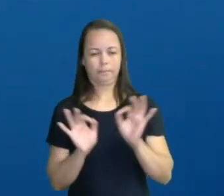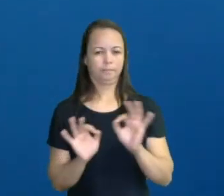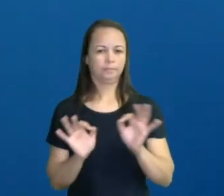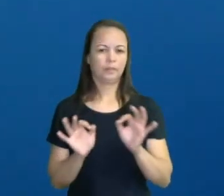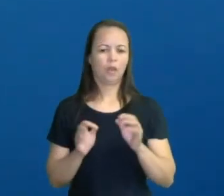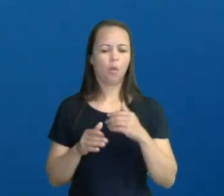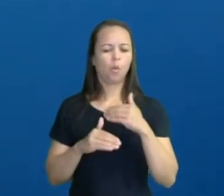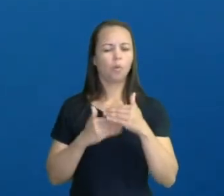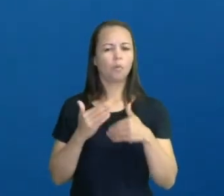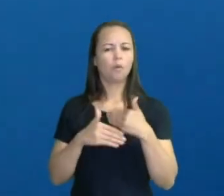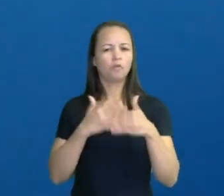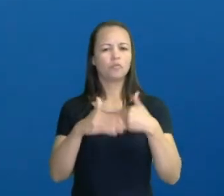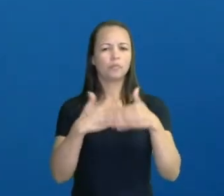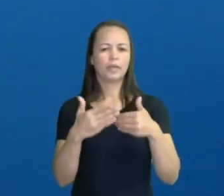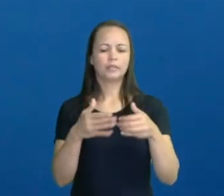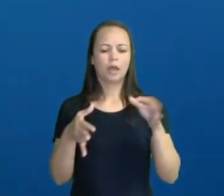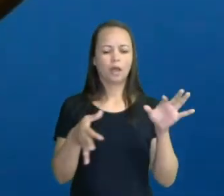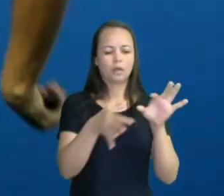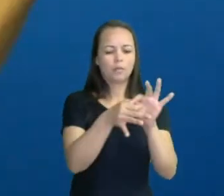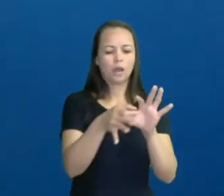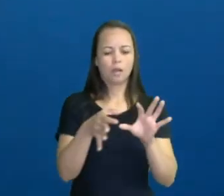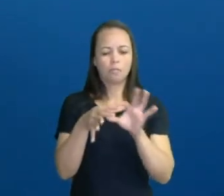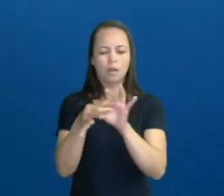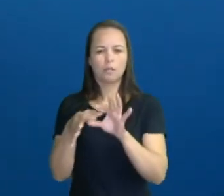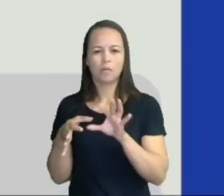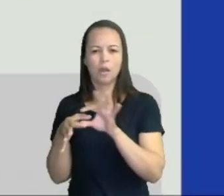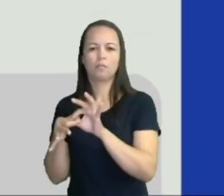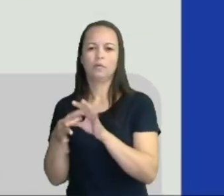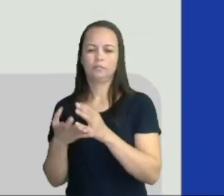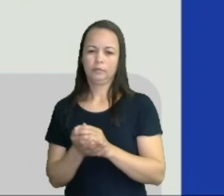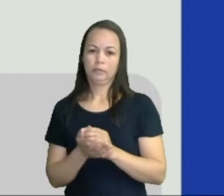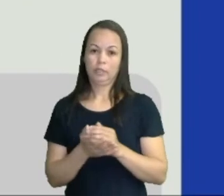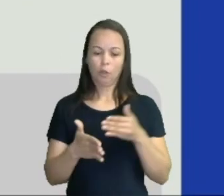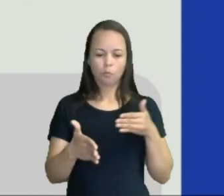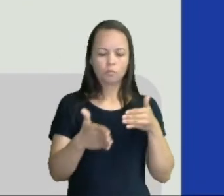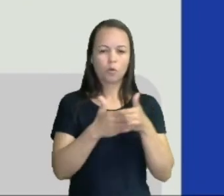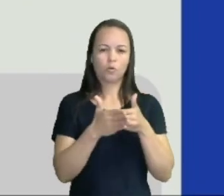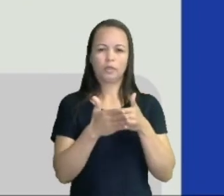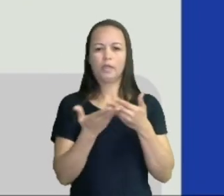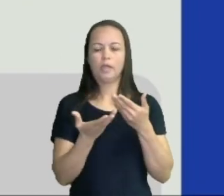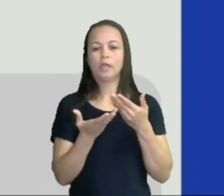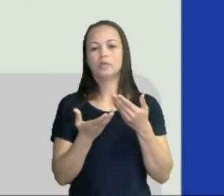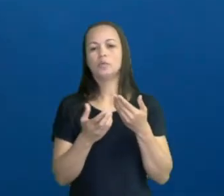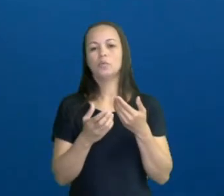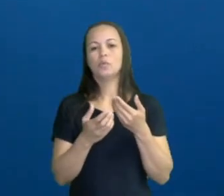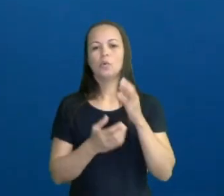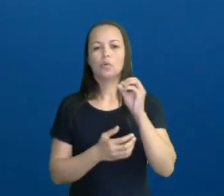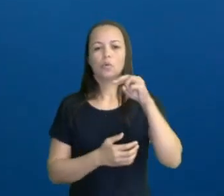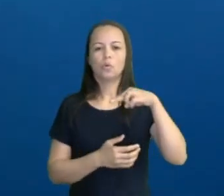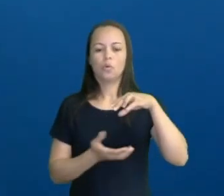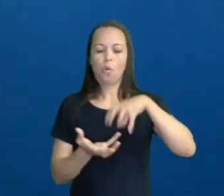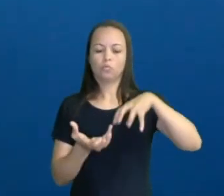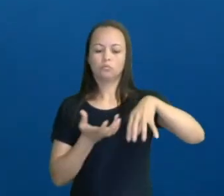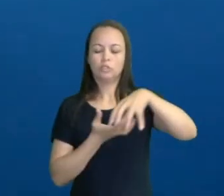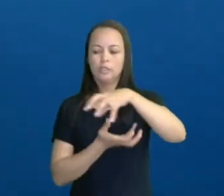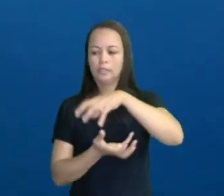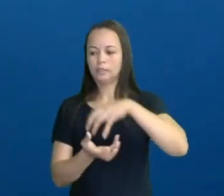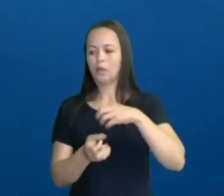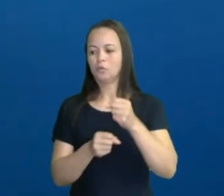um movimento está intimamente ligado ao outro. Então, o bloqueio continental de 1806, ele